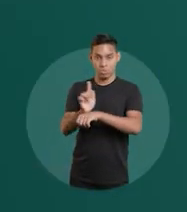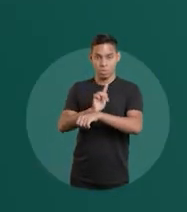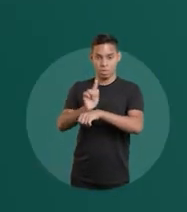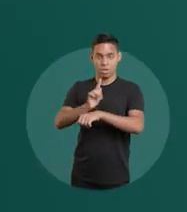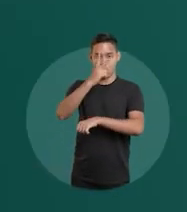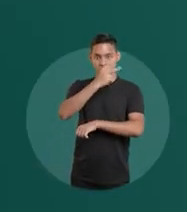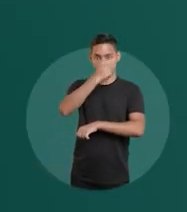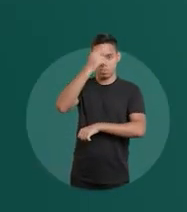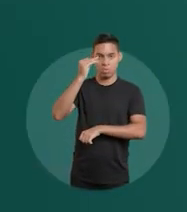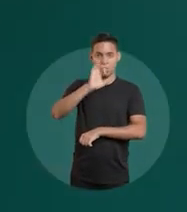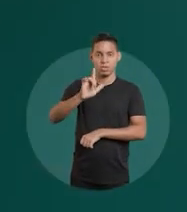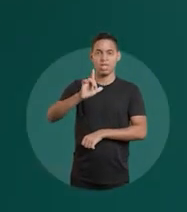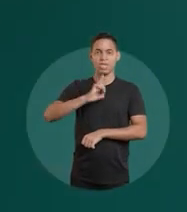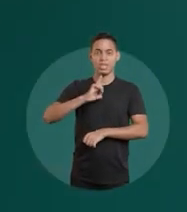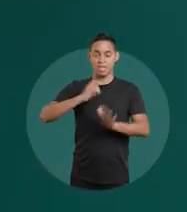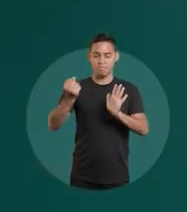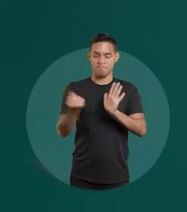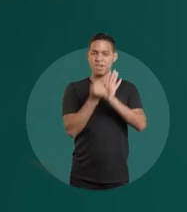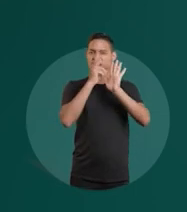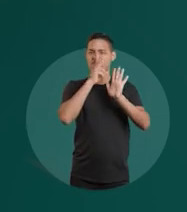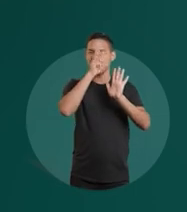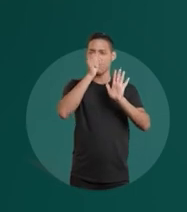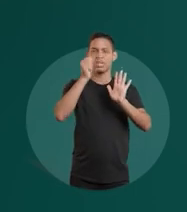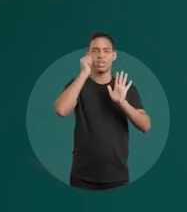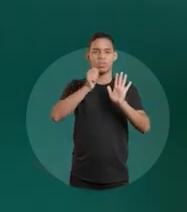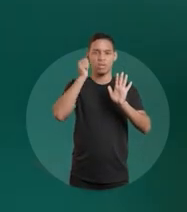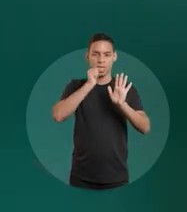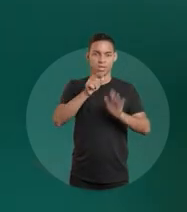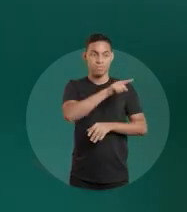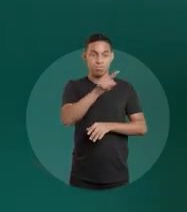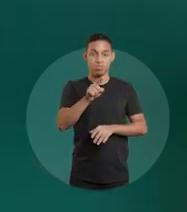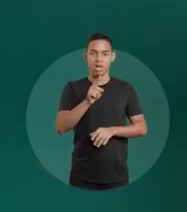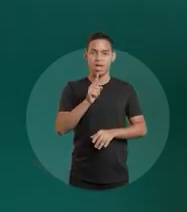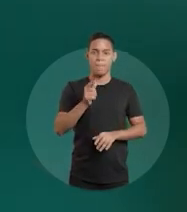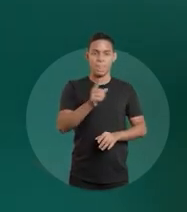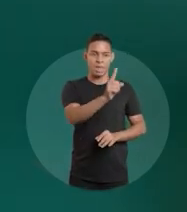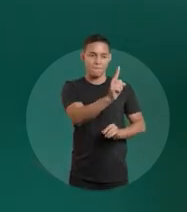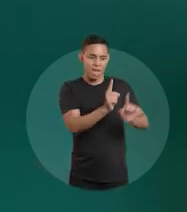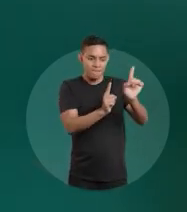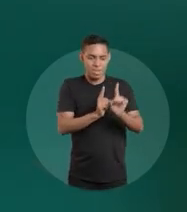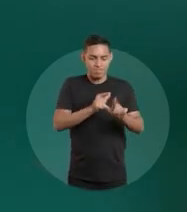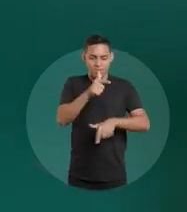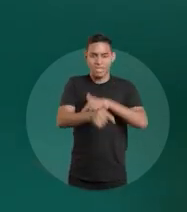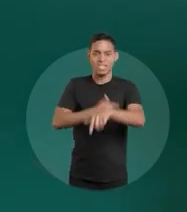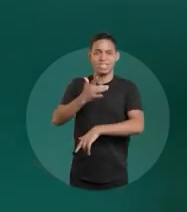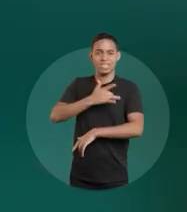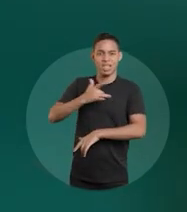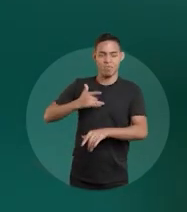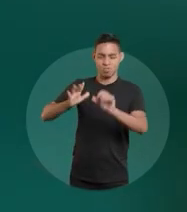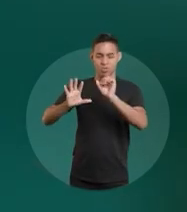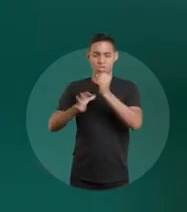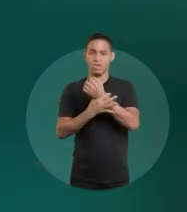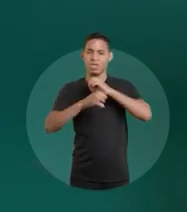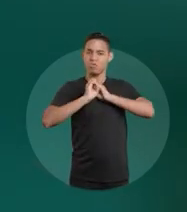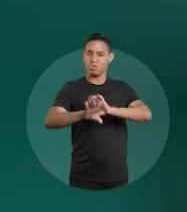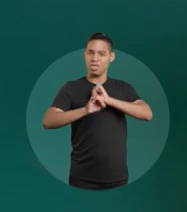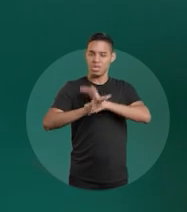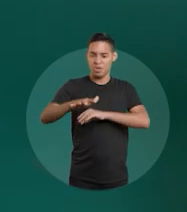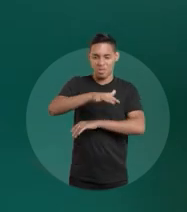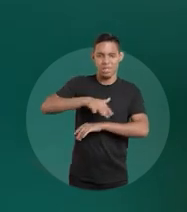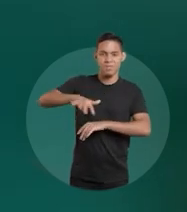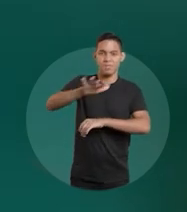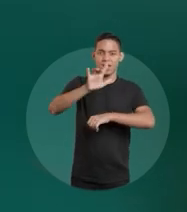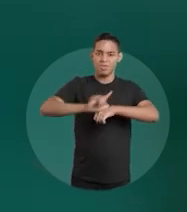gestão na prefeitura de Campo Grande vai ter a marca da força das mulheres. Com elas, vamos trabalhar por saúde, segurança,